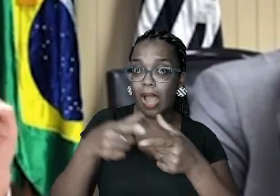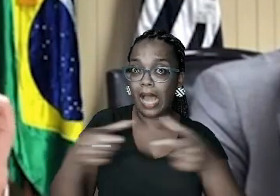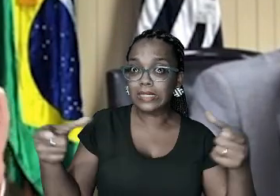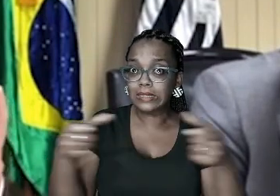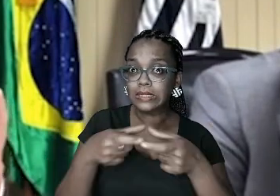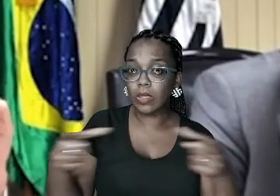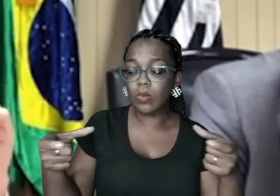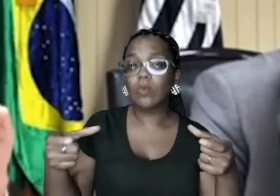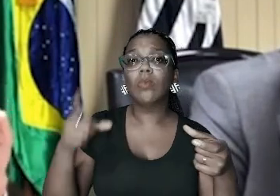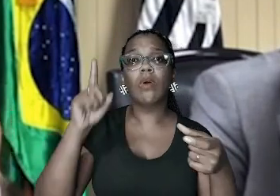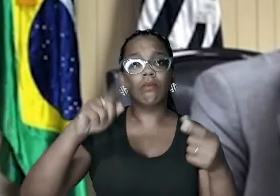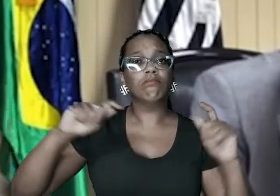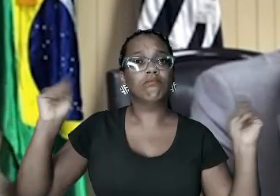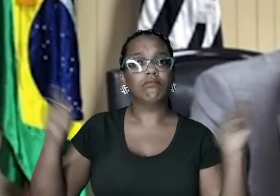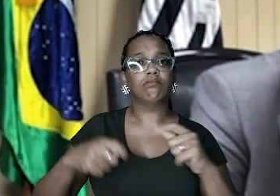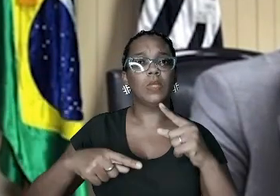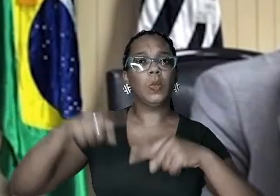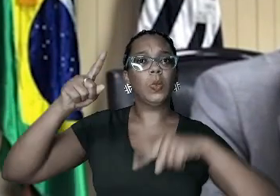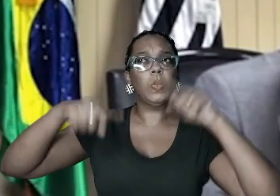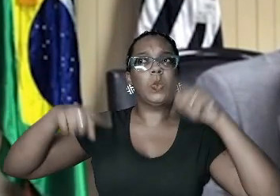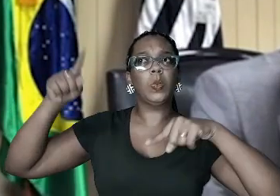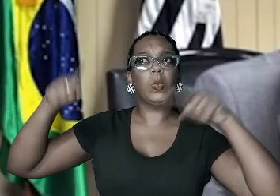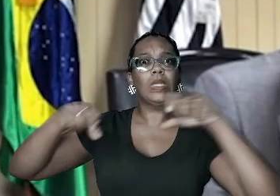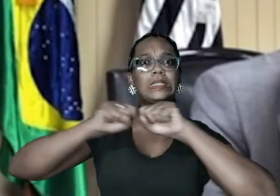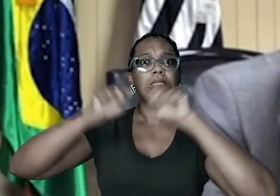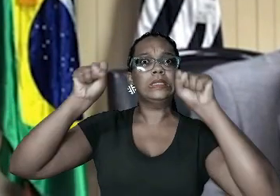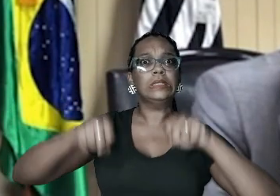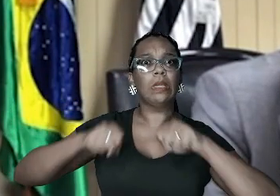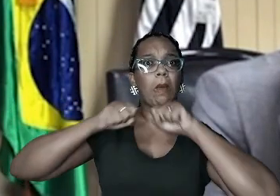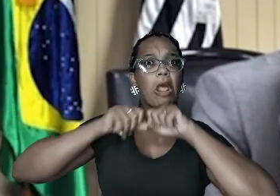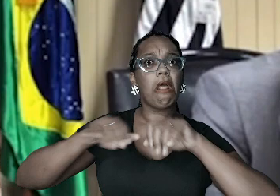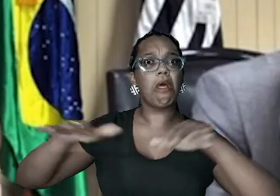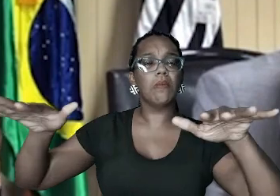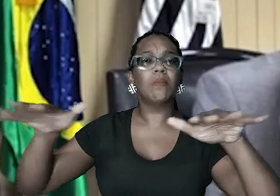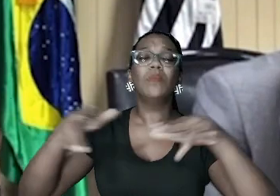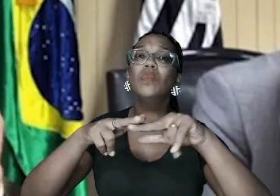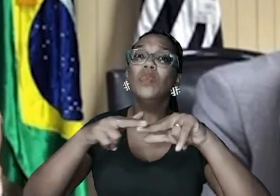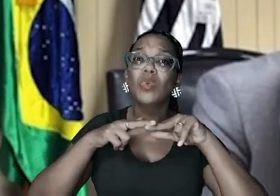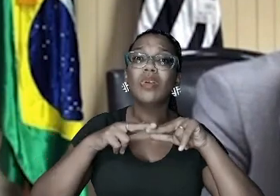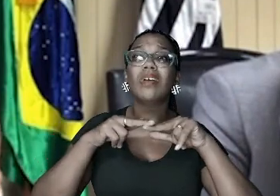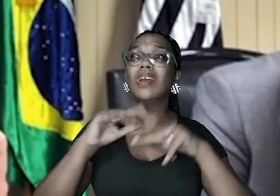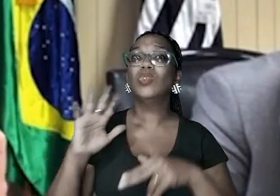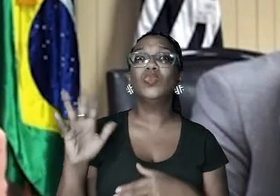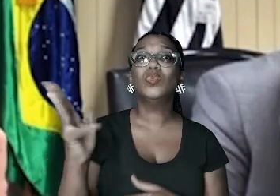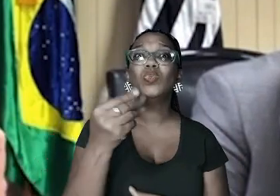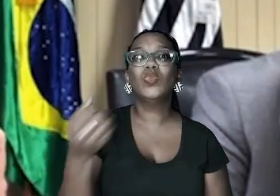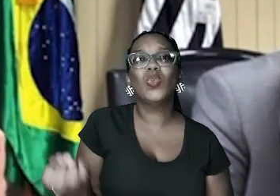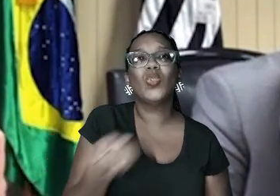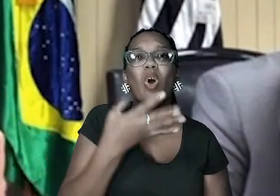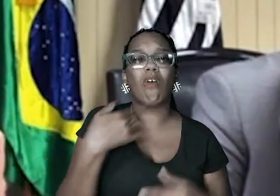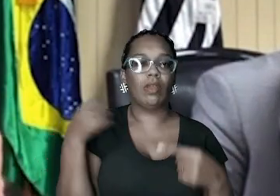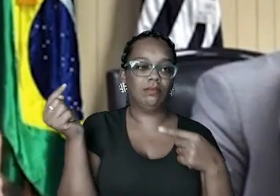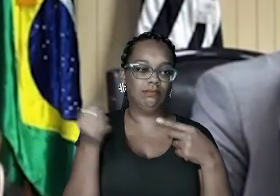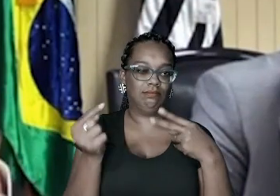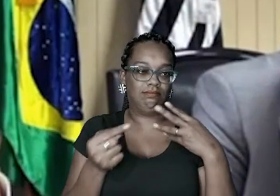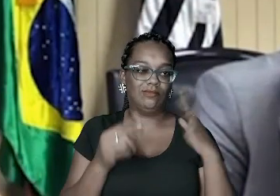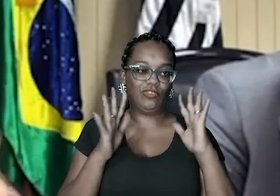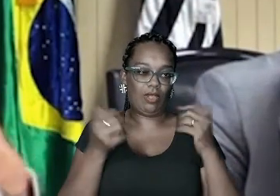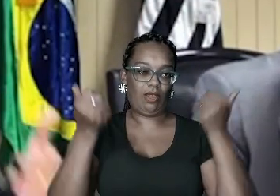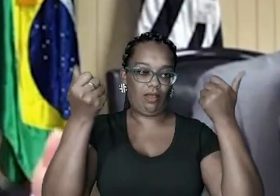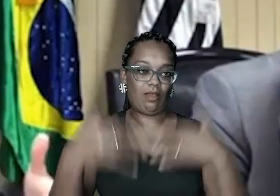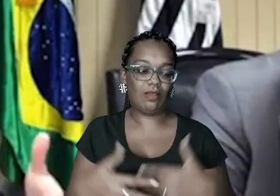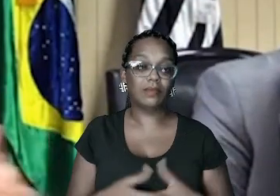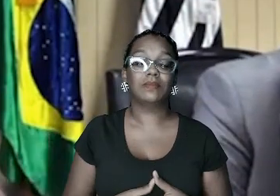mercados de capitais mercados de ações eram capazes de gerar instabilidade sistêmica porque